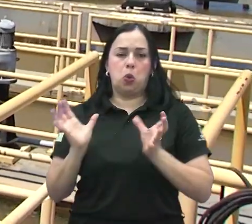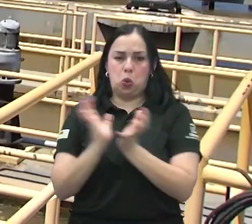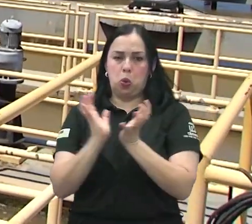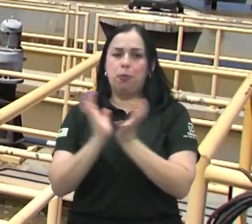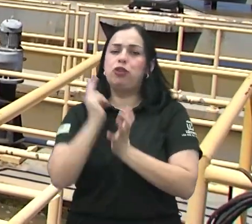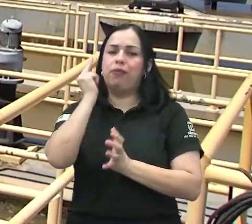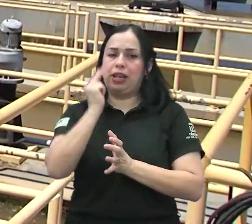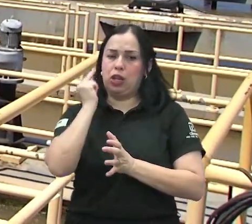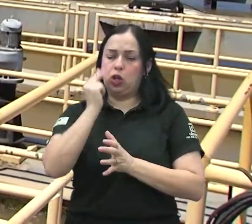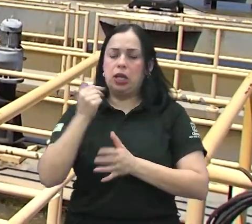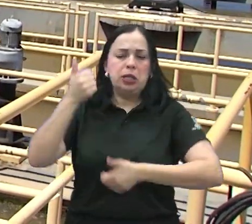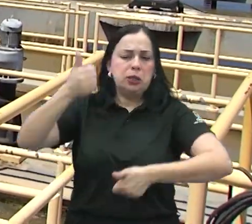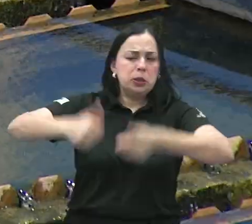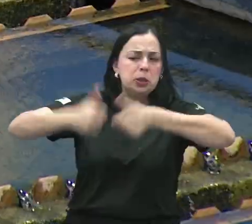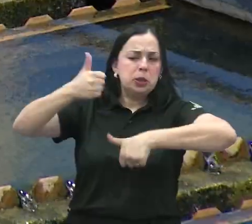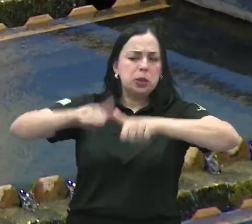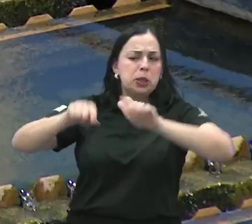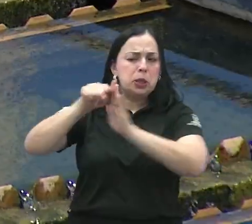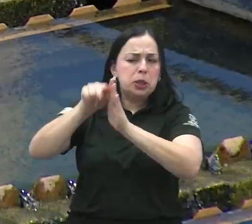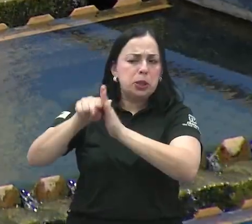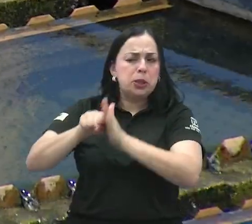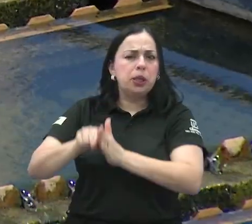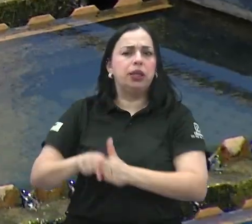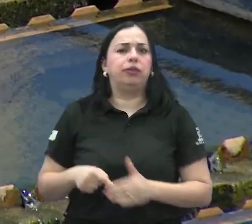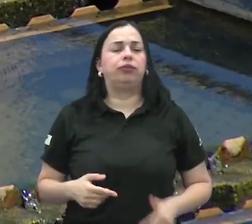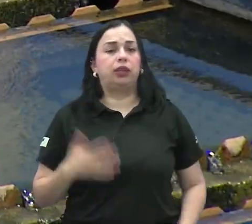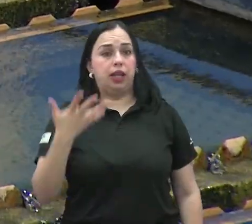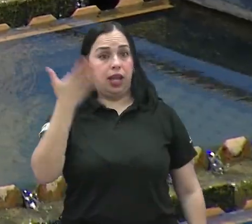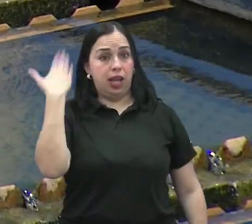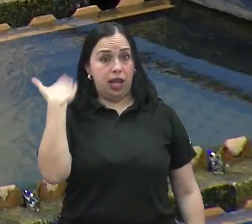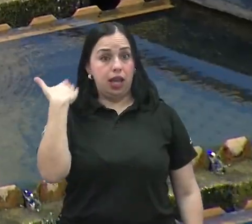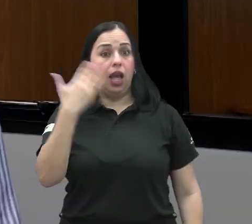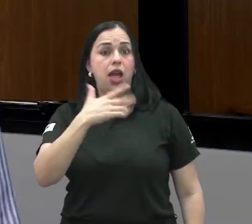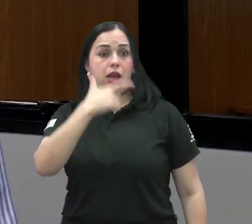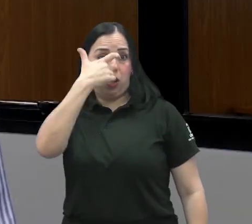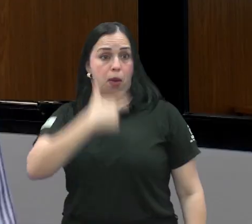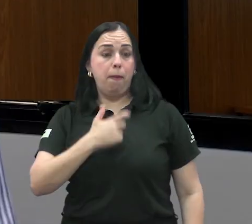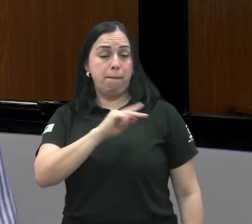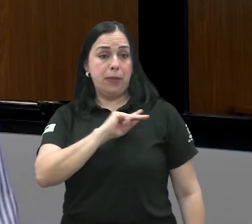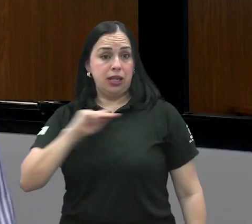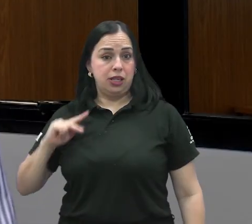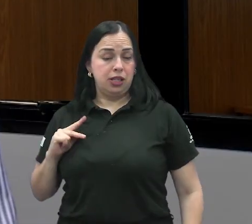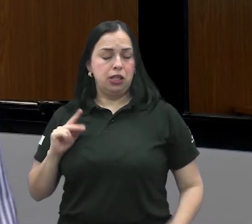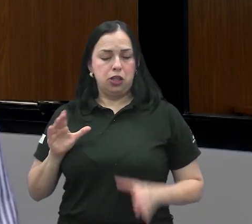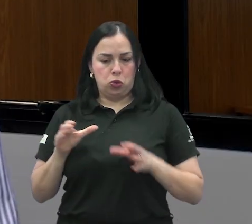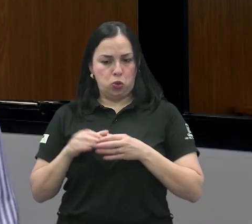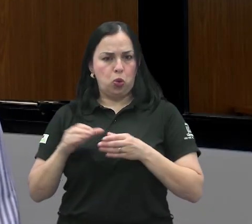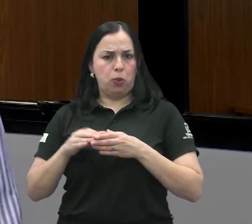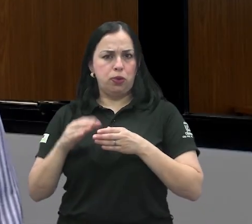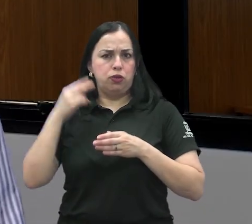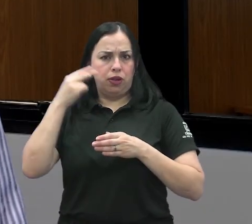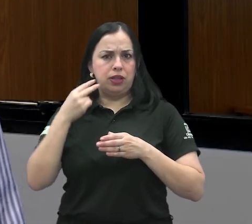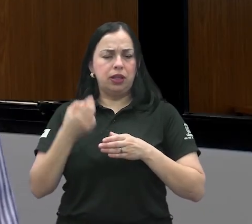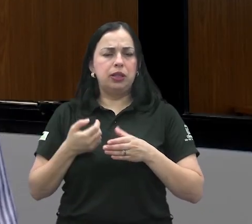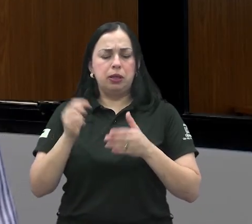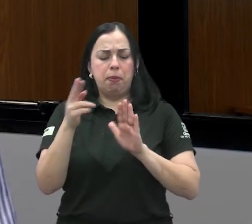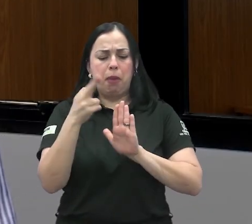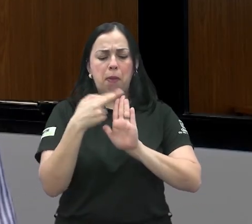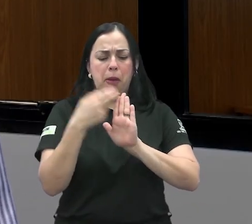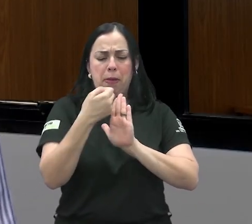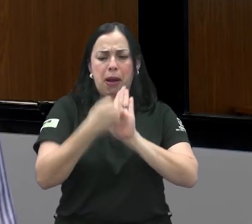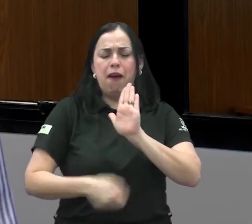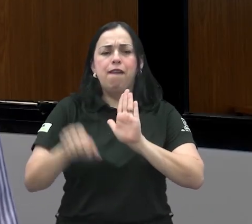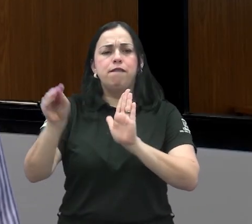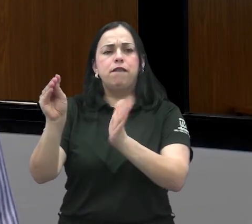foi tema para uma comissão especial de inquérito recentemente. Fui presidente desta comissão relatamos